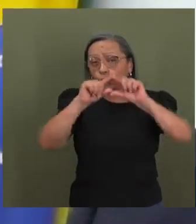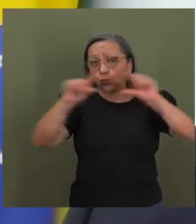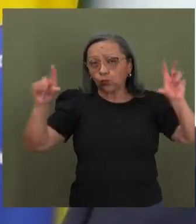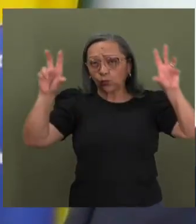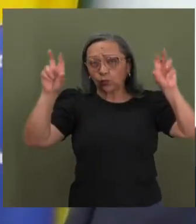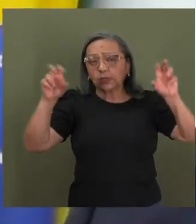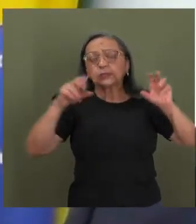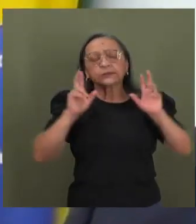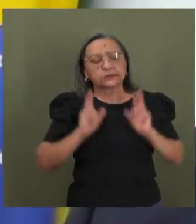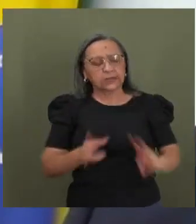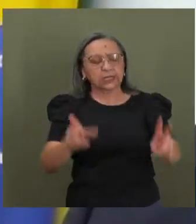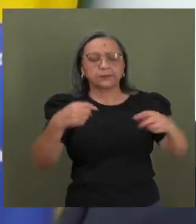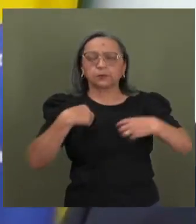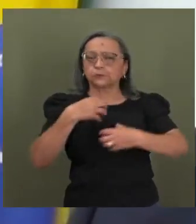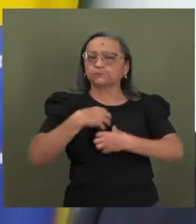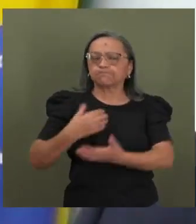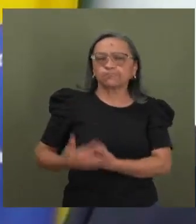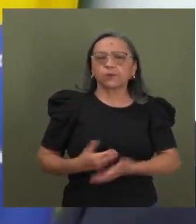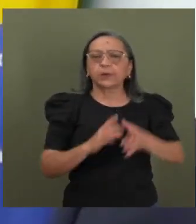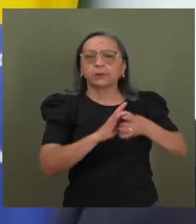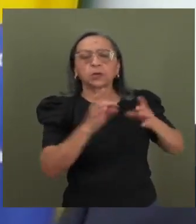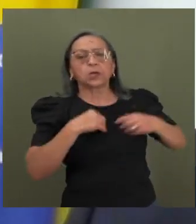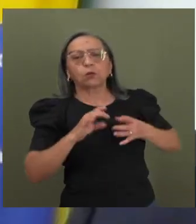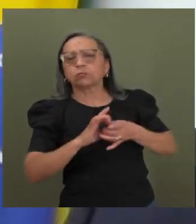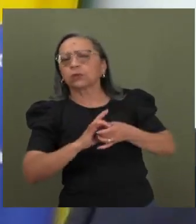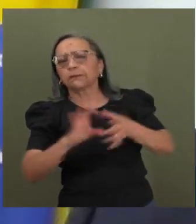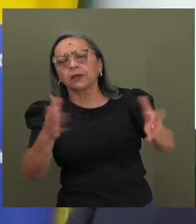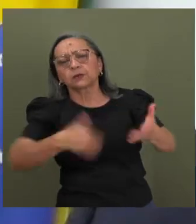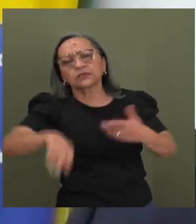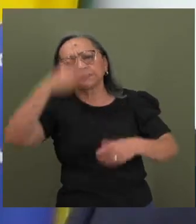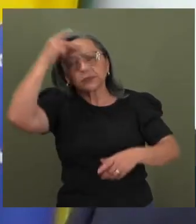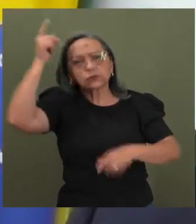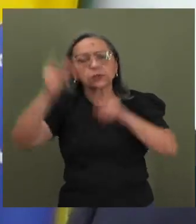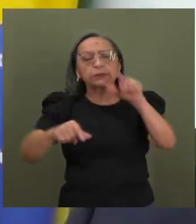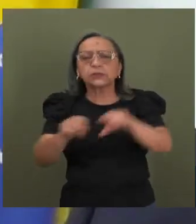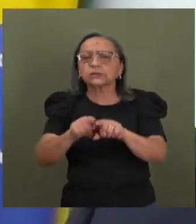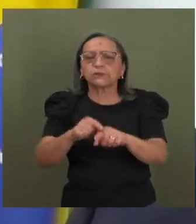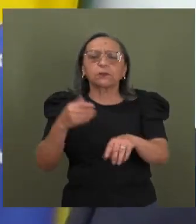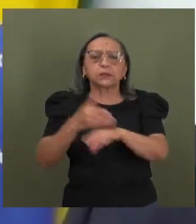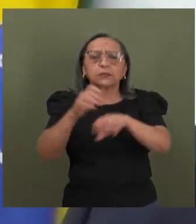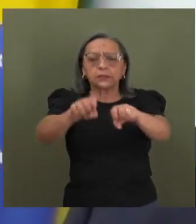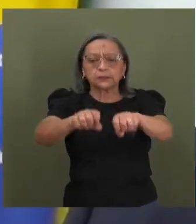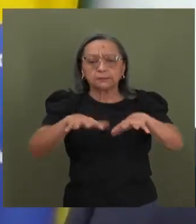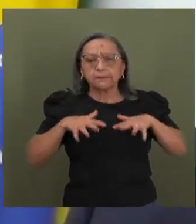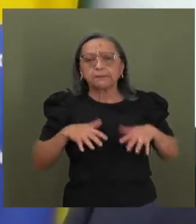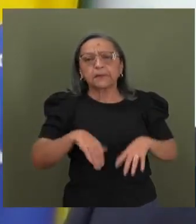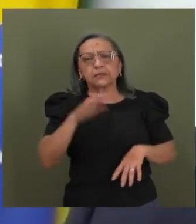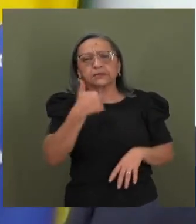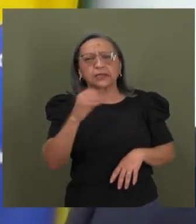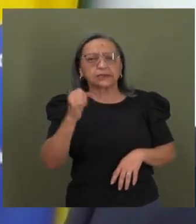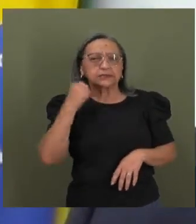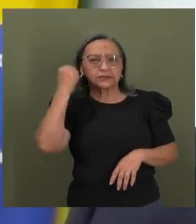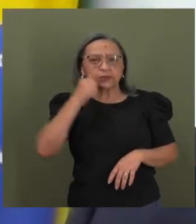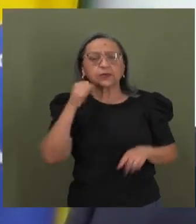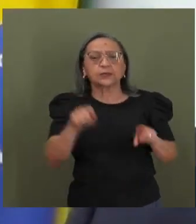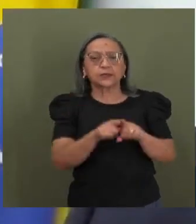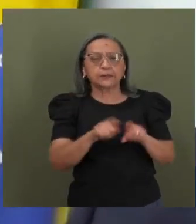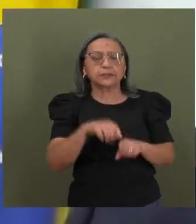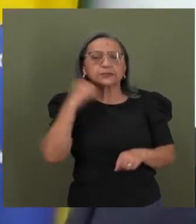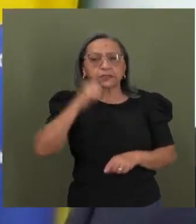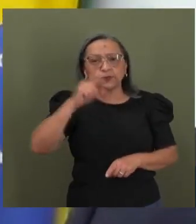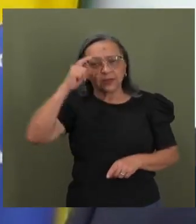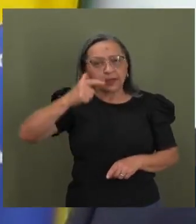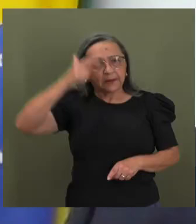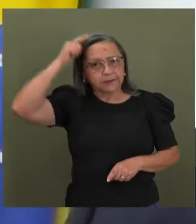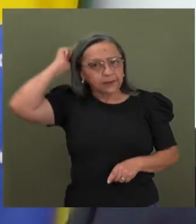sempre, de forma democrática, abro a palavra para as pessoas que lá estavam. Estavam mais de 10 senadores, inclusive o senador Espiridião Amin, que